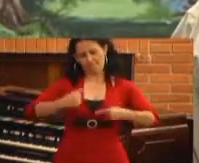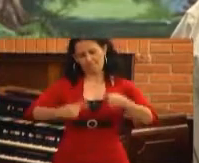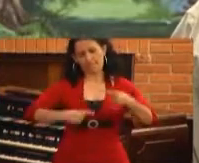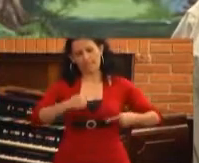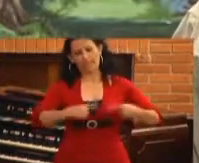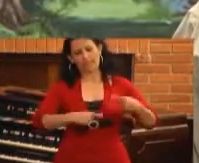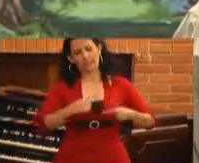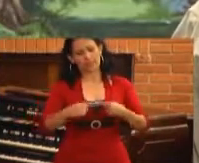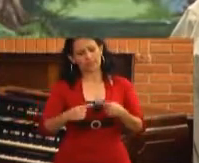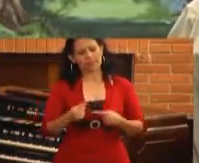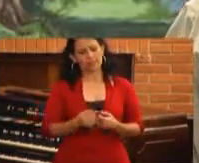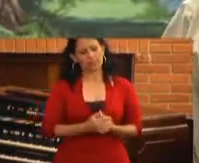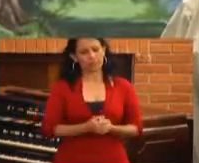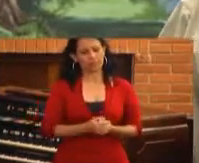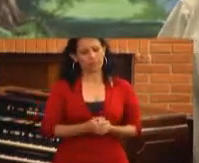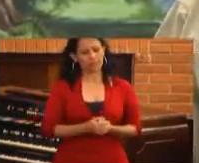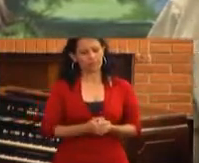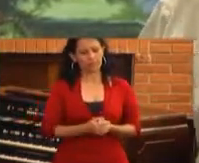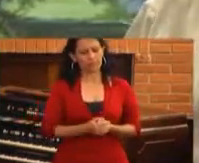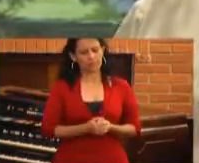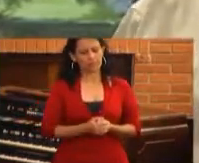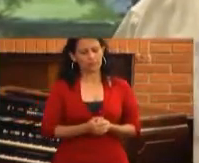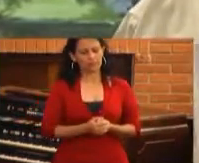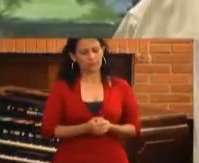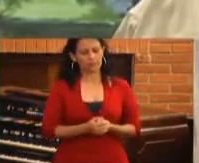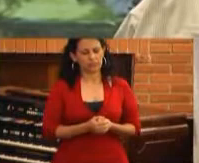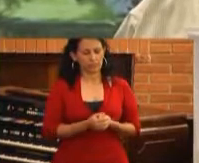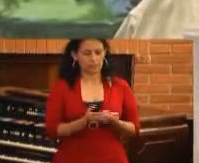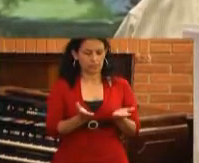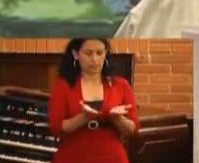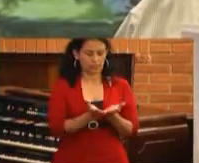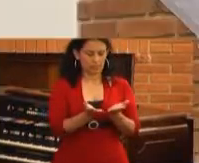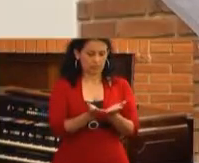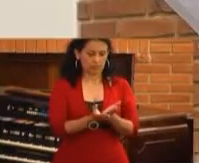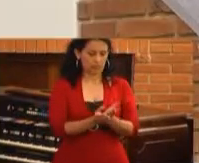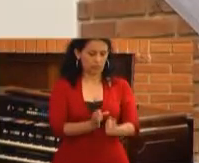tornou dominante na cultura ocidental,